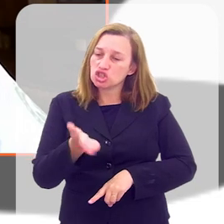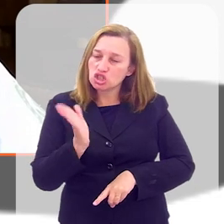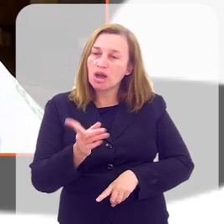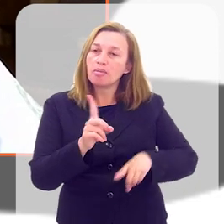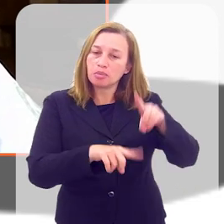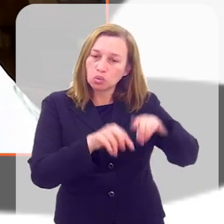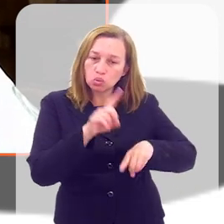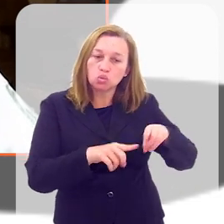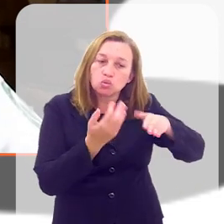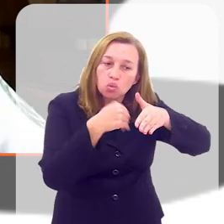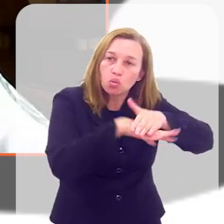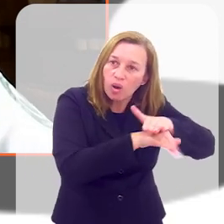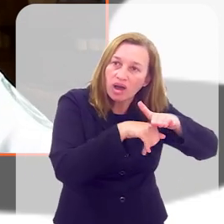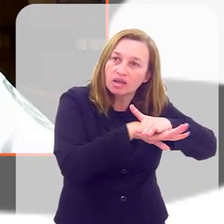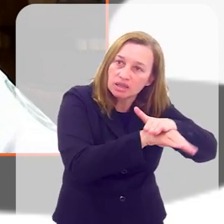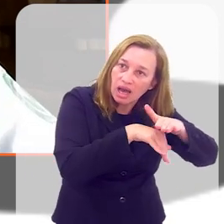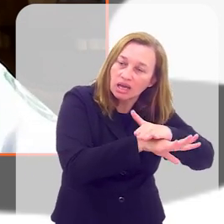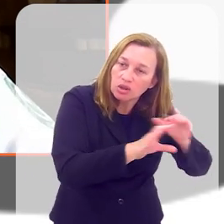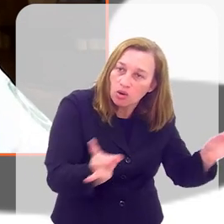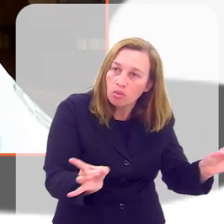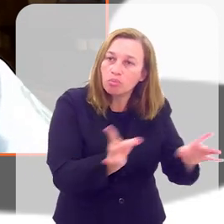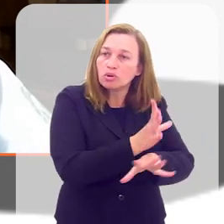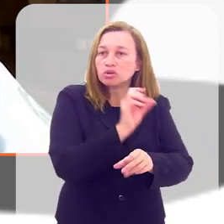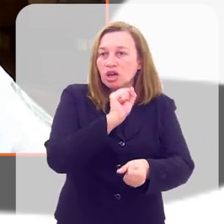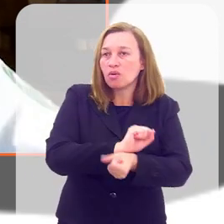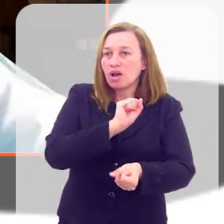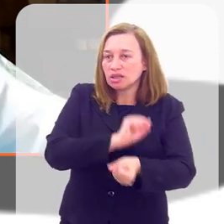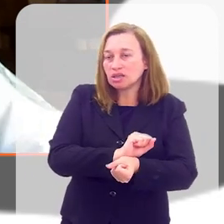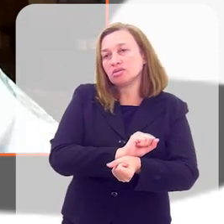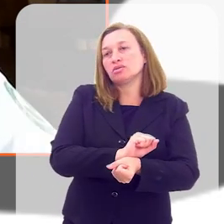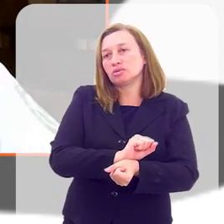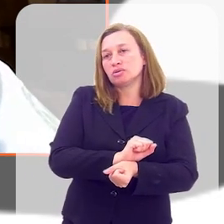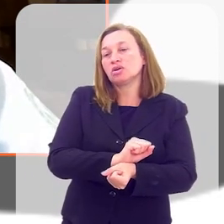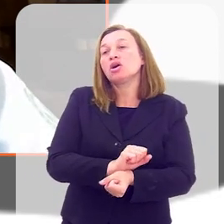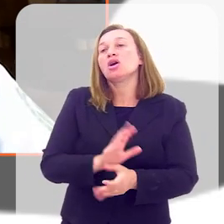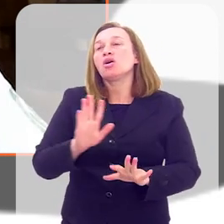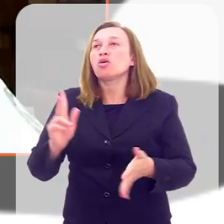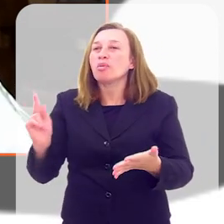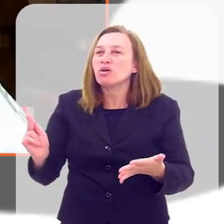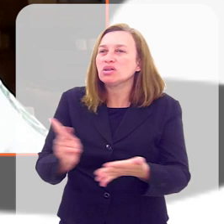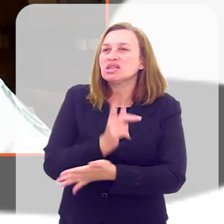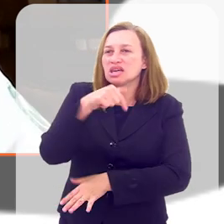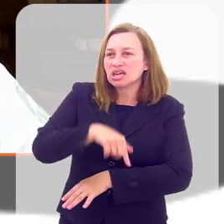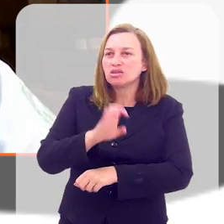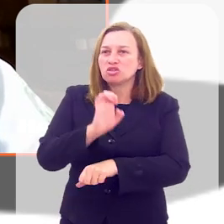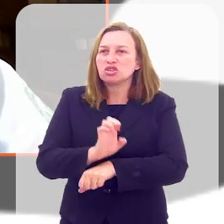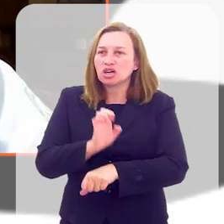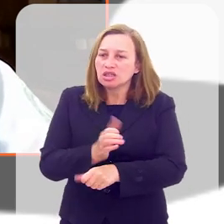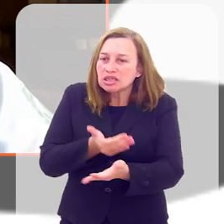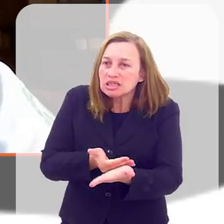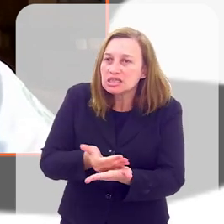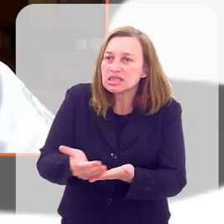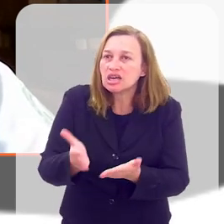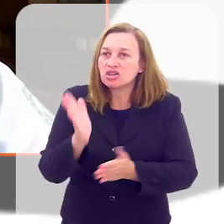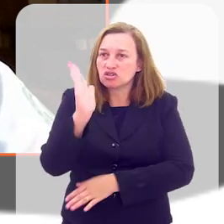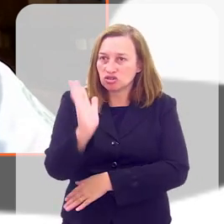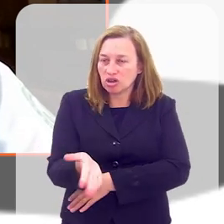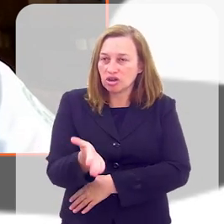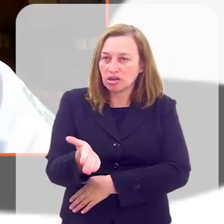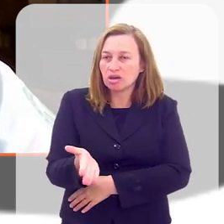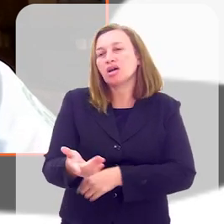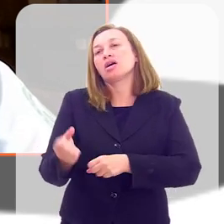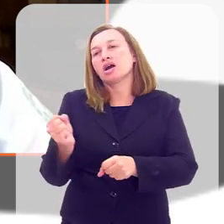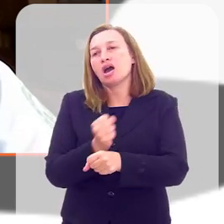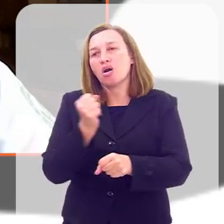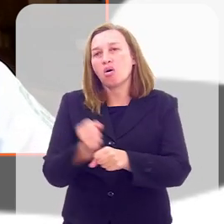tocado Você precisa fazer amanhã 10 escolas numa região que foi atingida como uma coisa acontecendo aqui no estado a gente tem